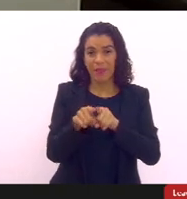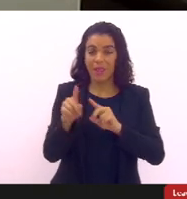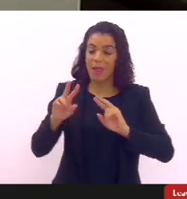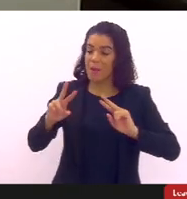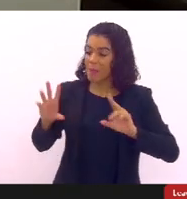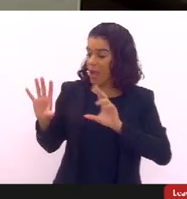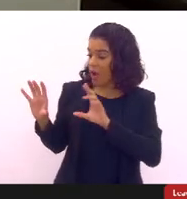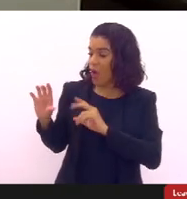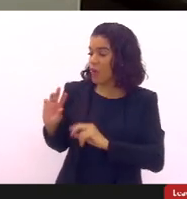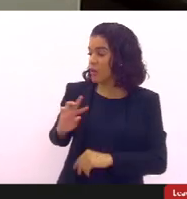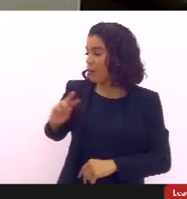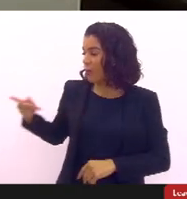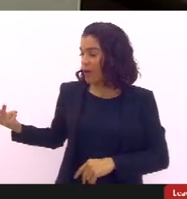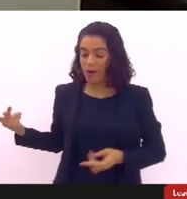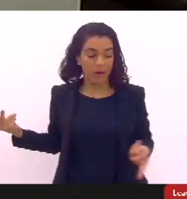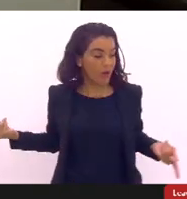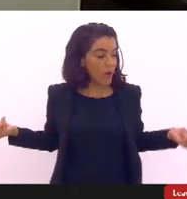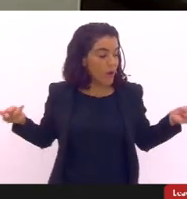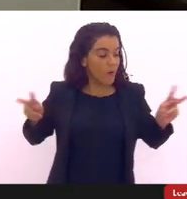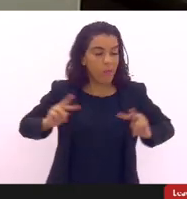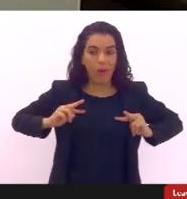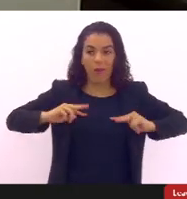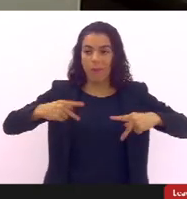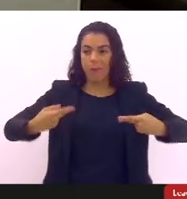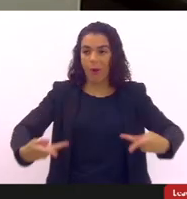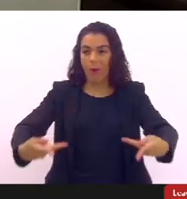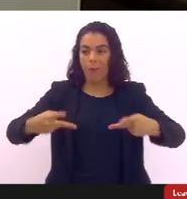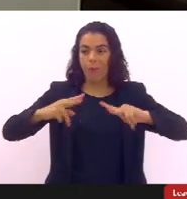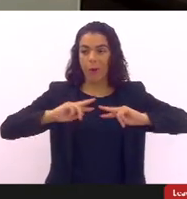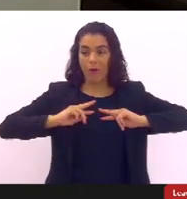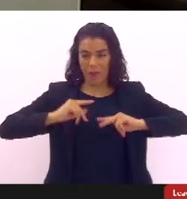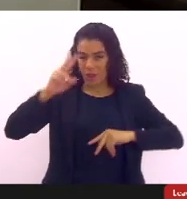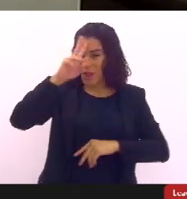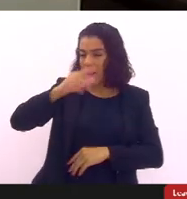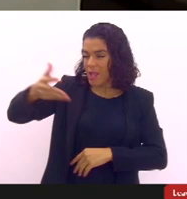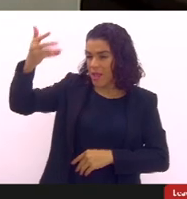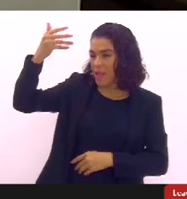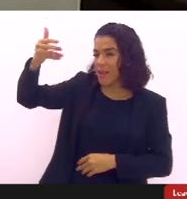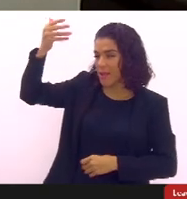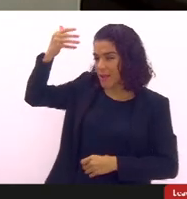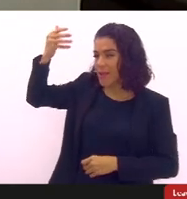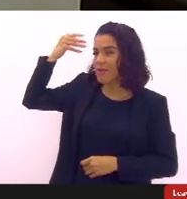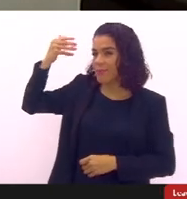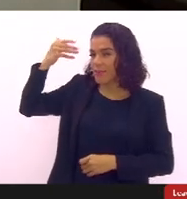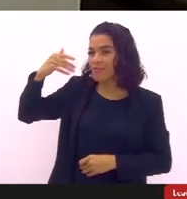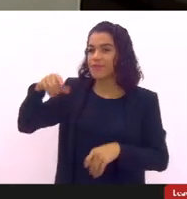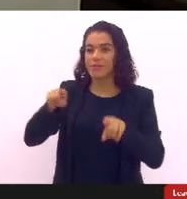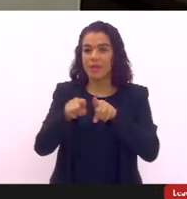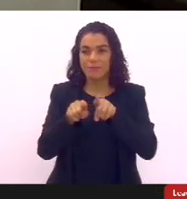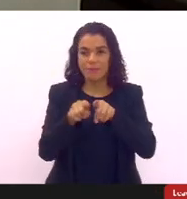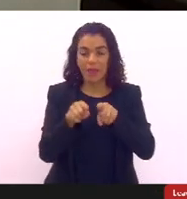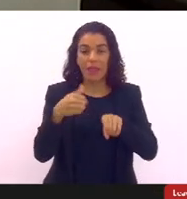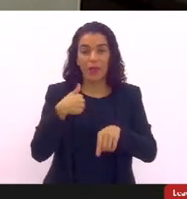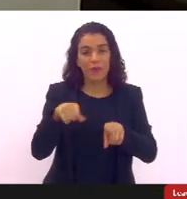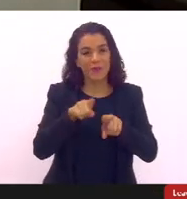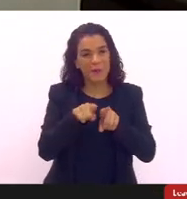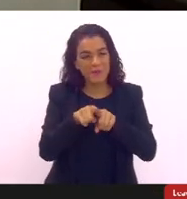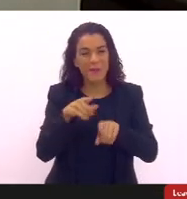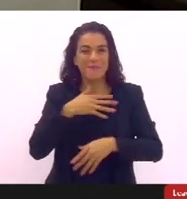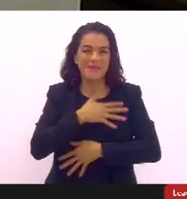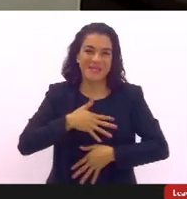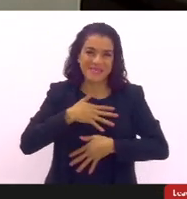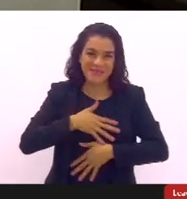a comunidade, né? E eu me lembro que lá atrás, né, aí eu quero fazer sempre a minha saudação ao